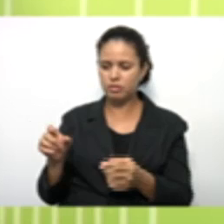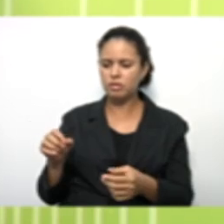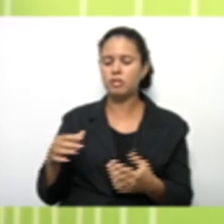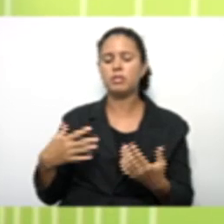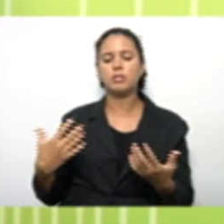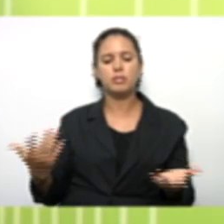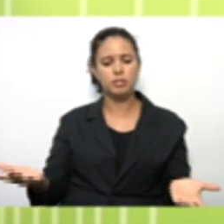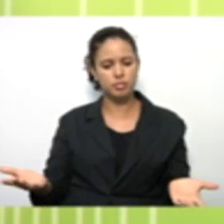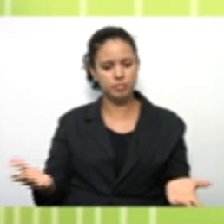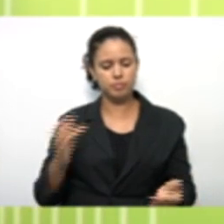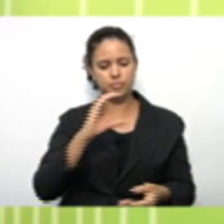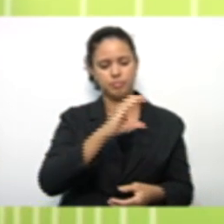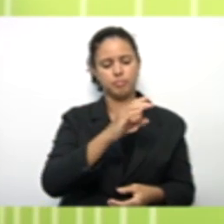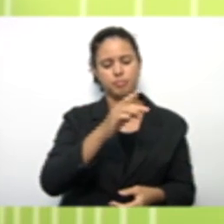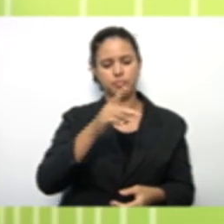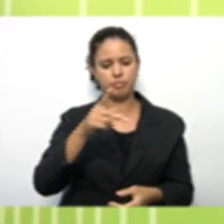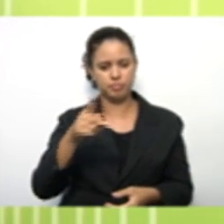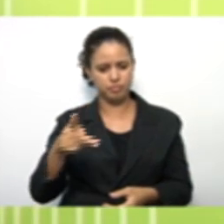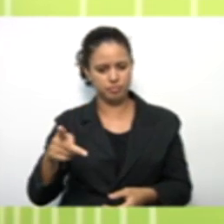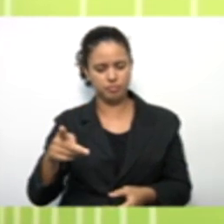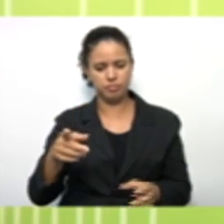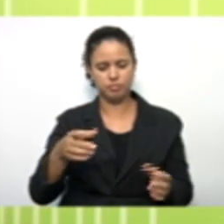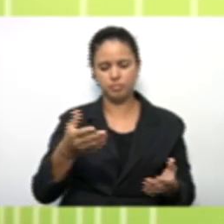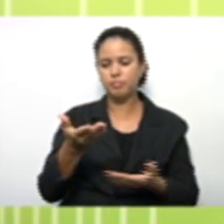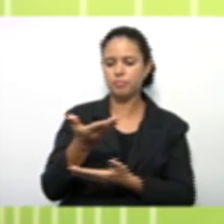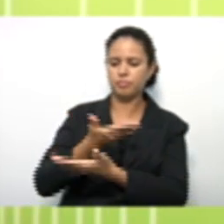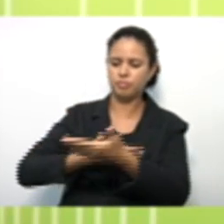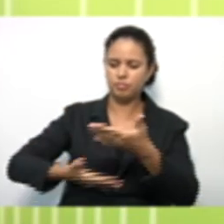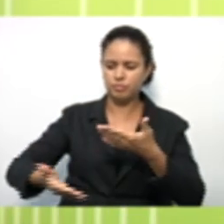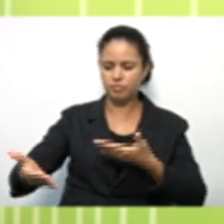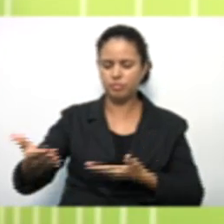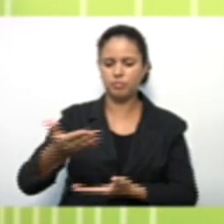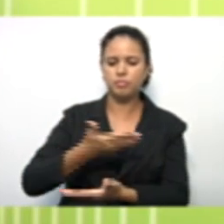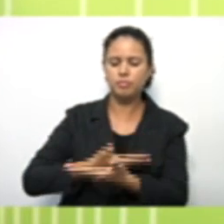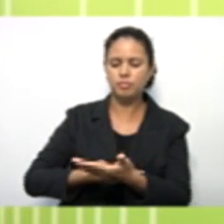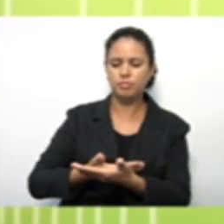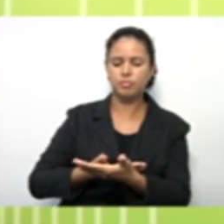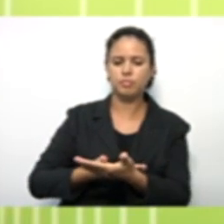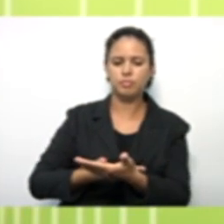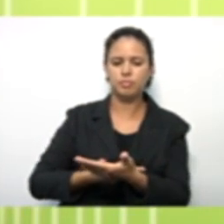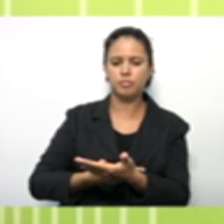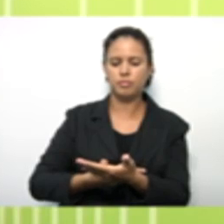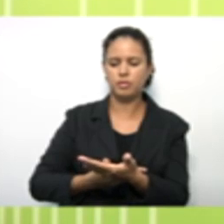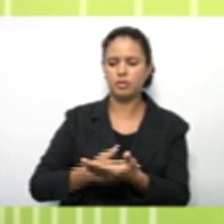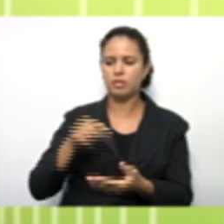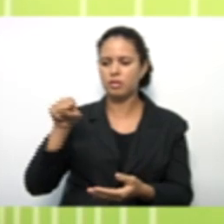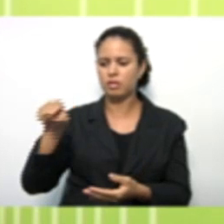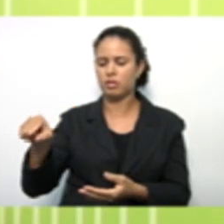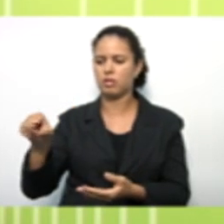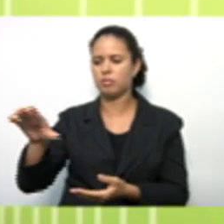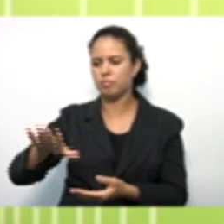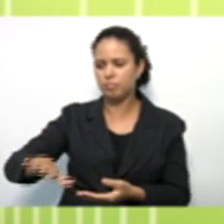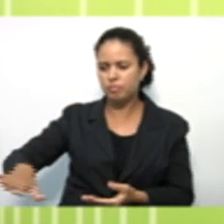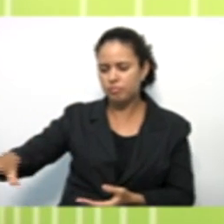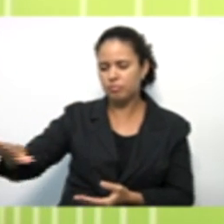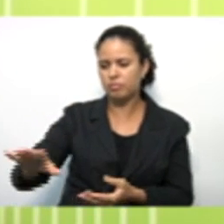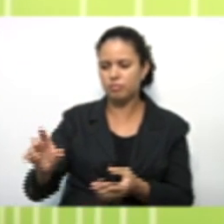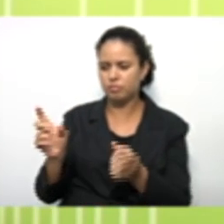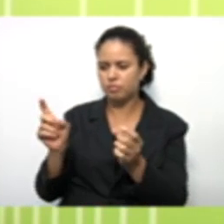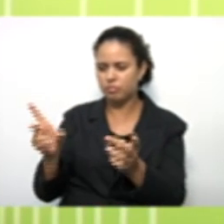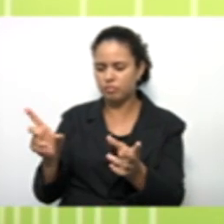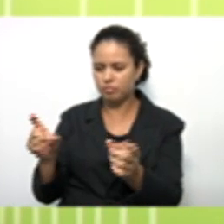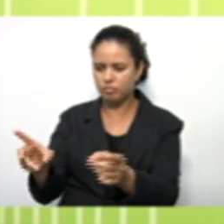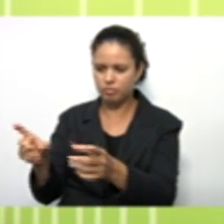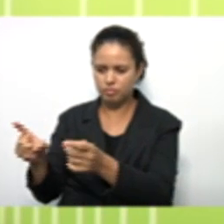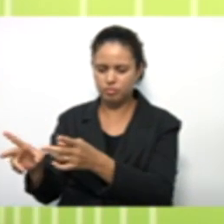quê? A cooperativa faz essa intermediação, essa ligação entre o fornecedor, que é a rede de